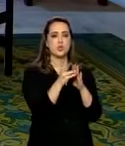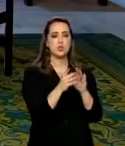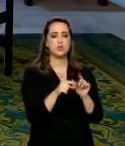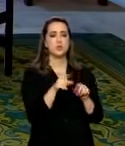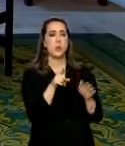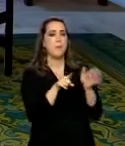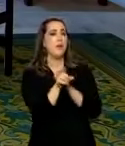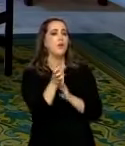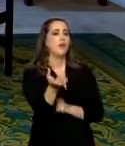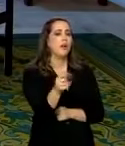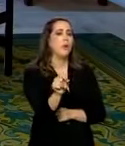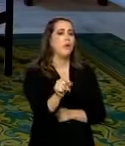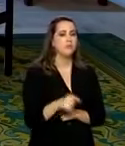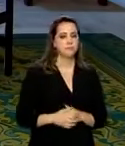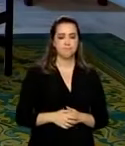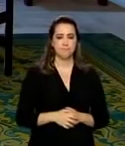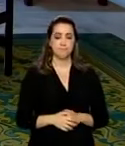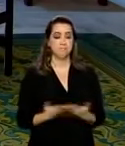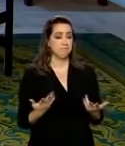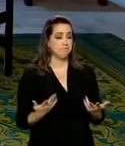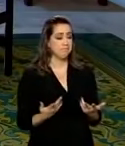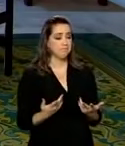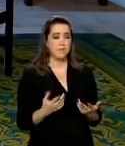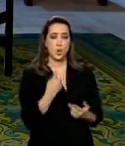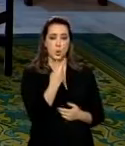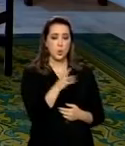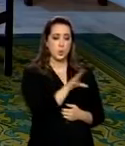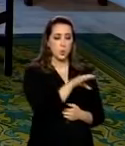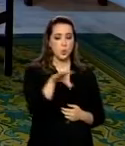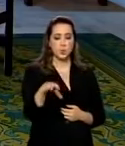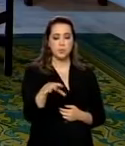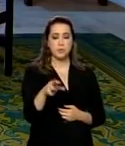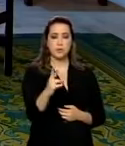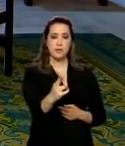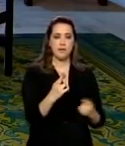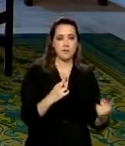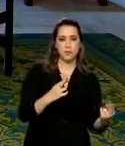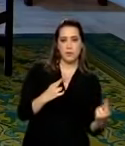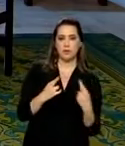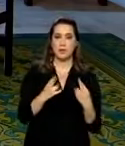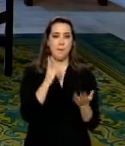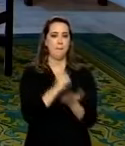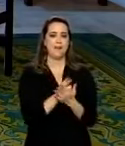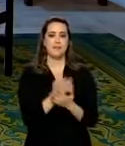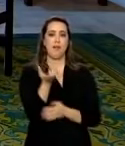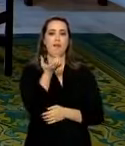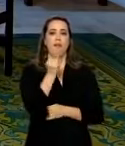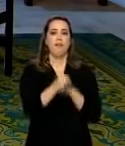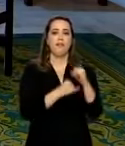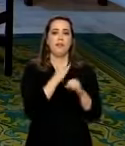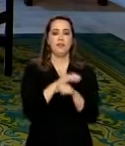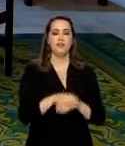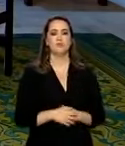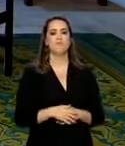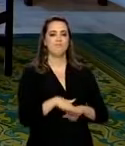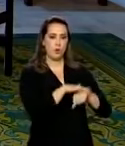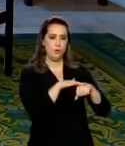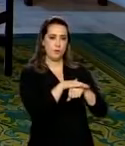separadamente, o que vocês querem? A resposta foi exatamente idêntica, queremos internet. Falei com o Fábio Faria, no mês seguinte já tinha internet